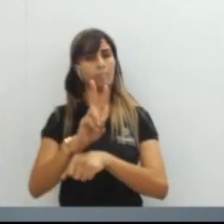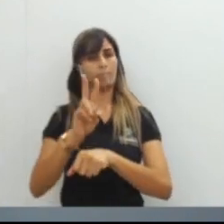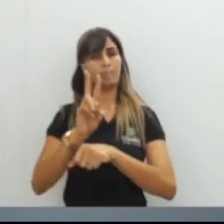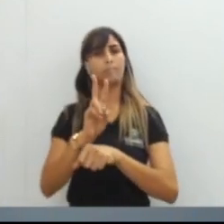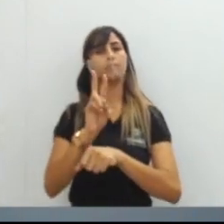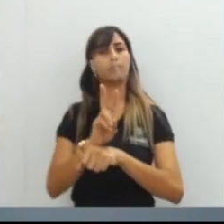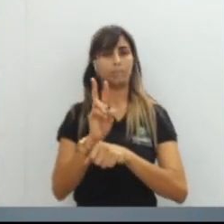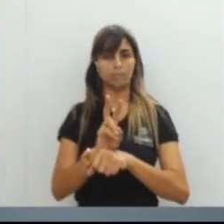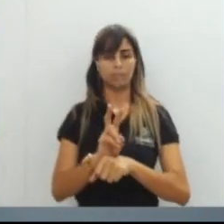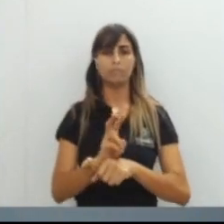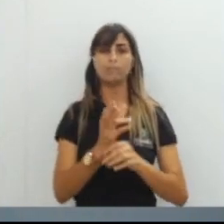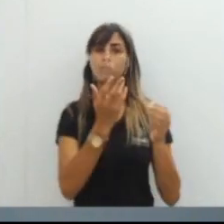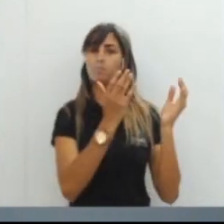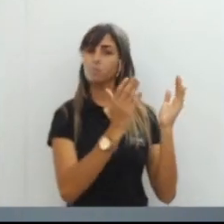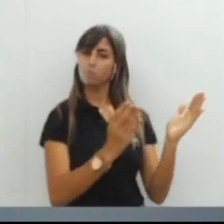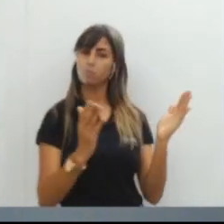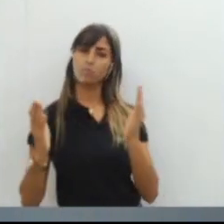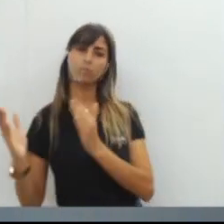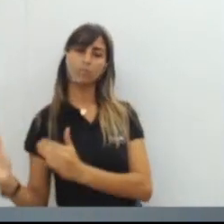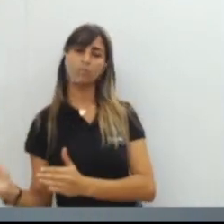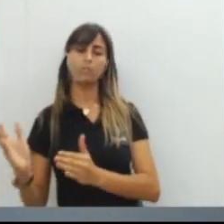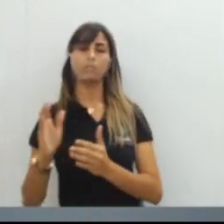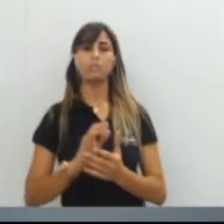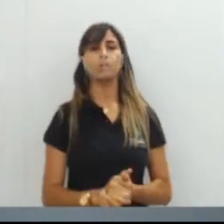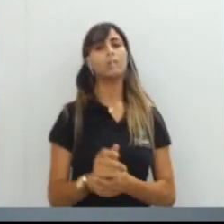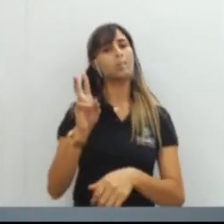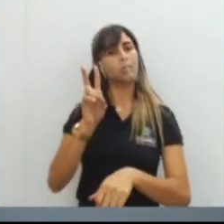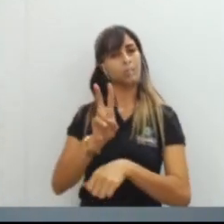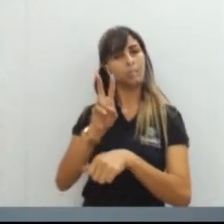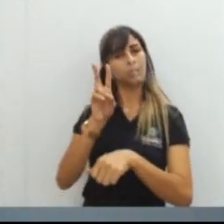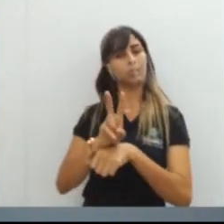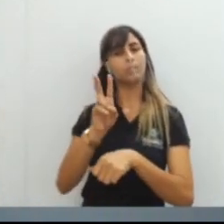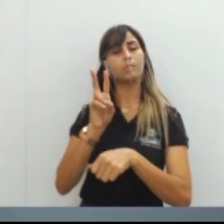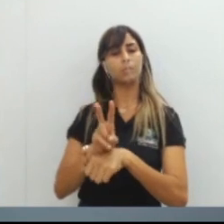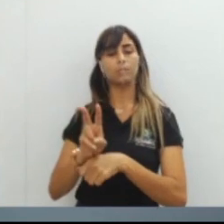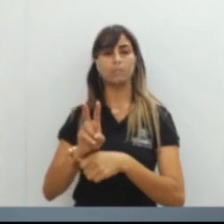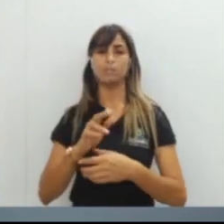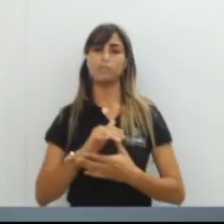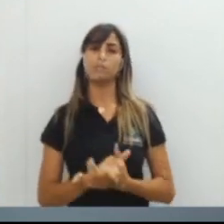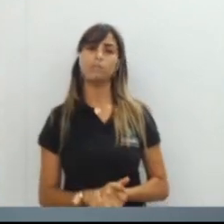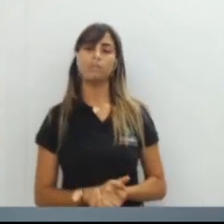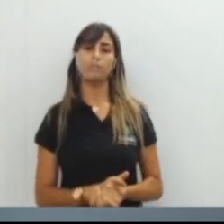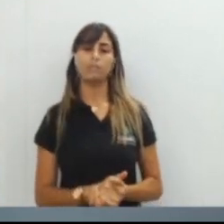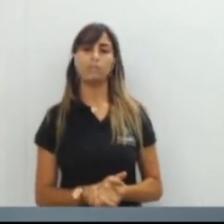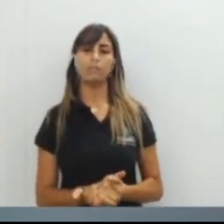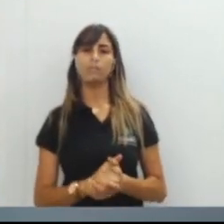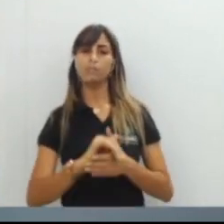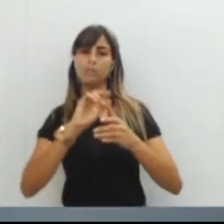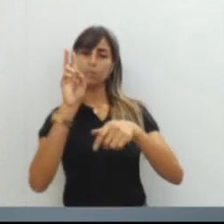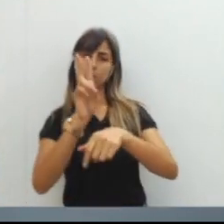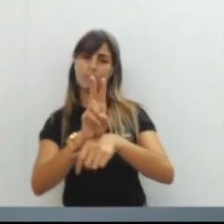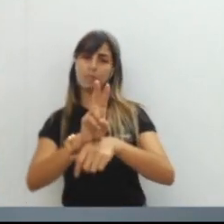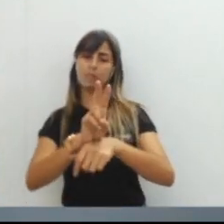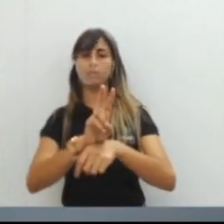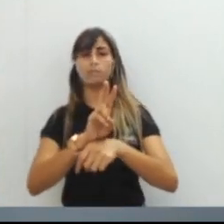proteção a longo prazo. Então, eu tenho que proteger a longo